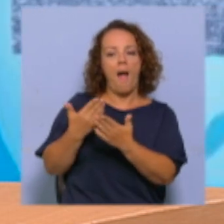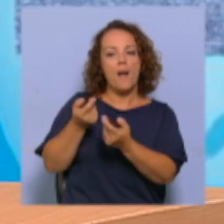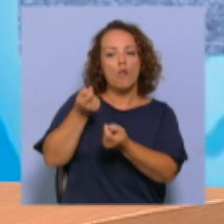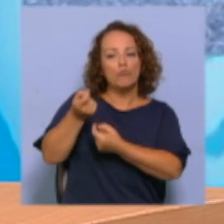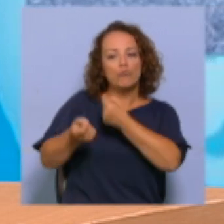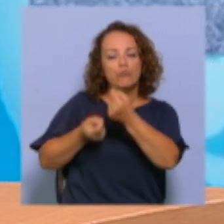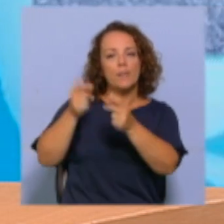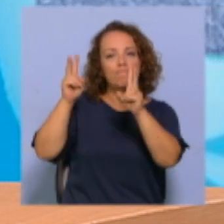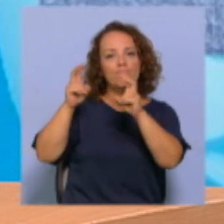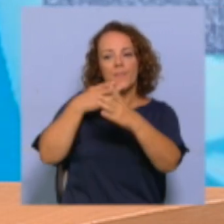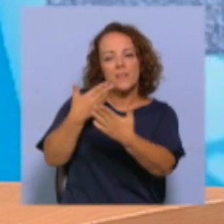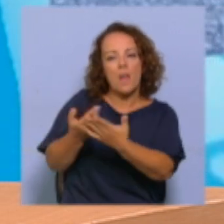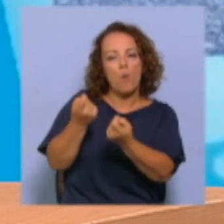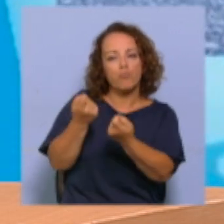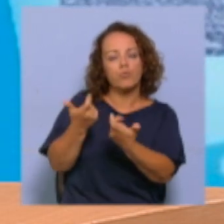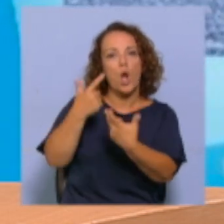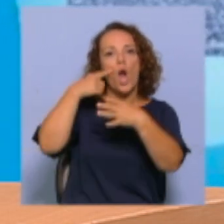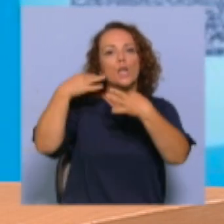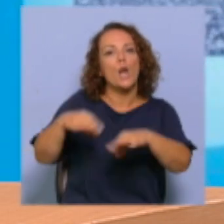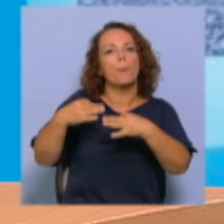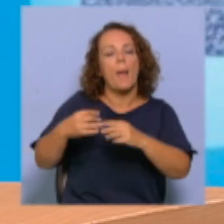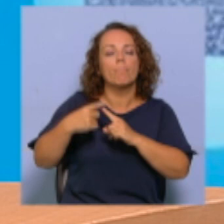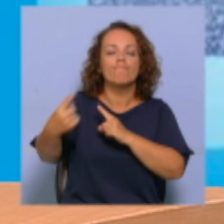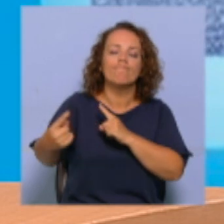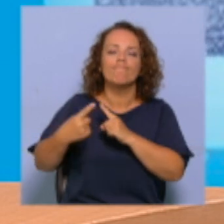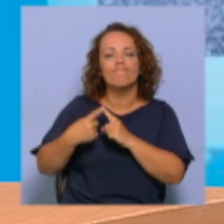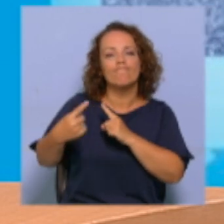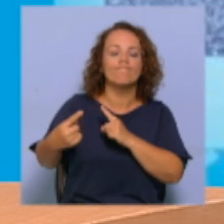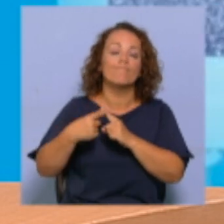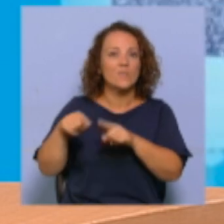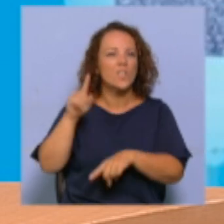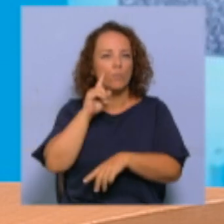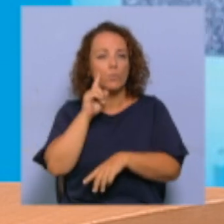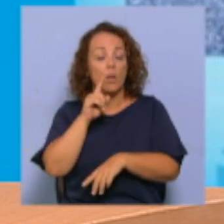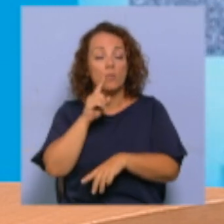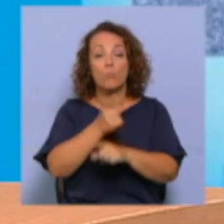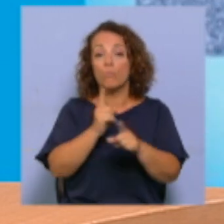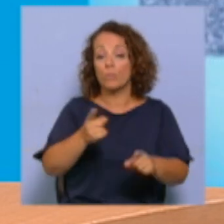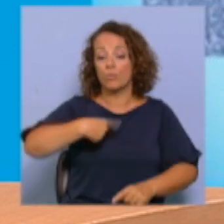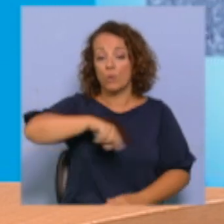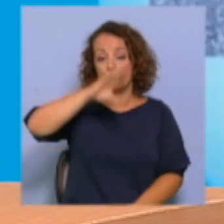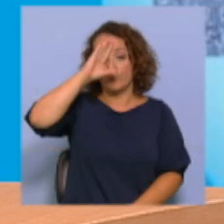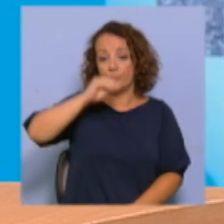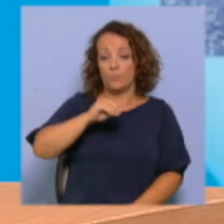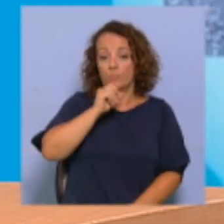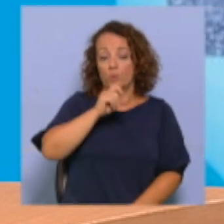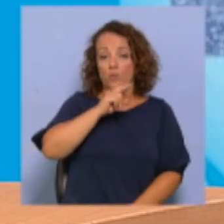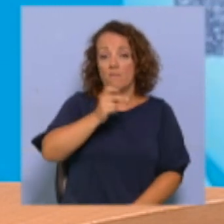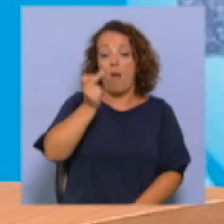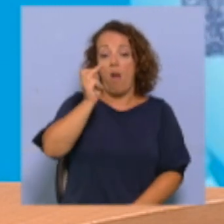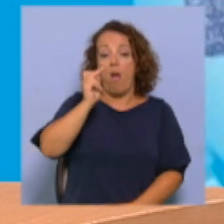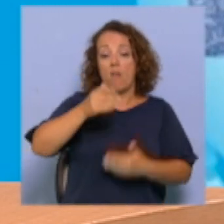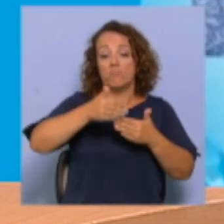normalidade, é muito importante. Até porque, não o sabemos ainda, e se calhar isto só é visível dentro de alguns anos,